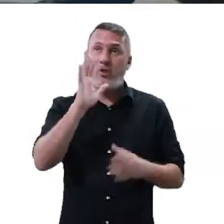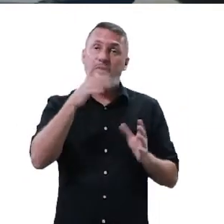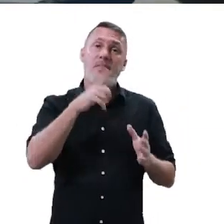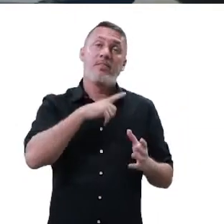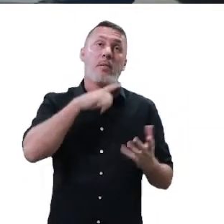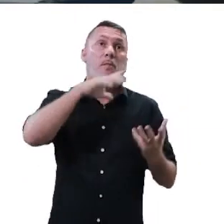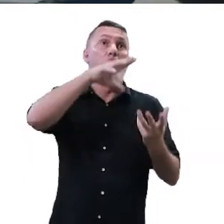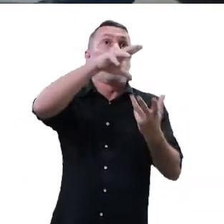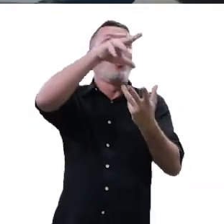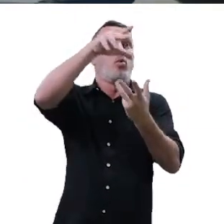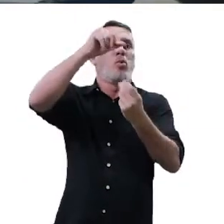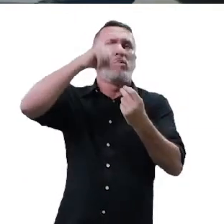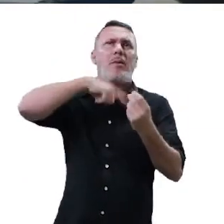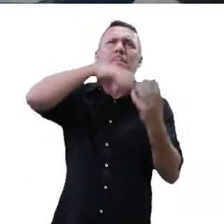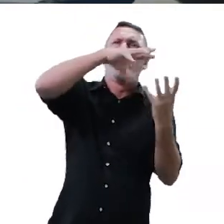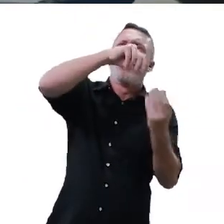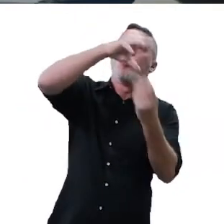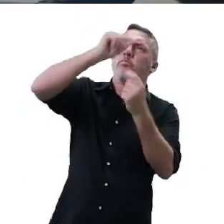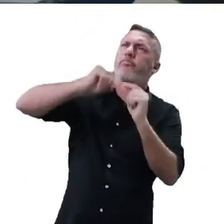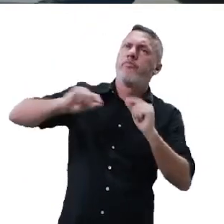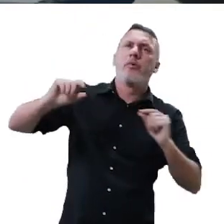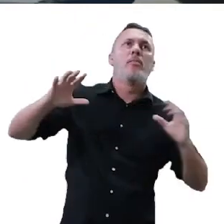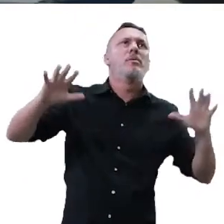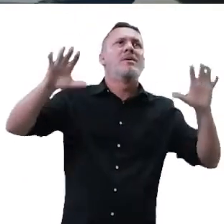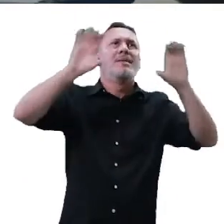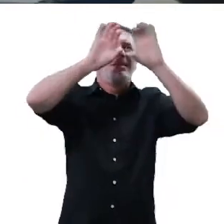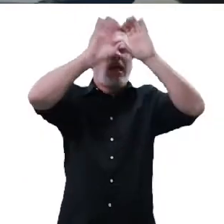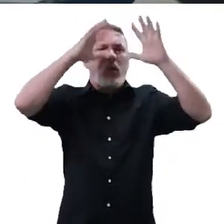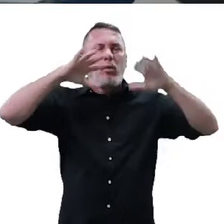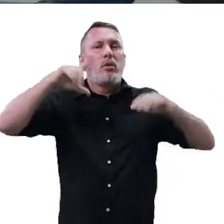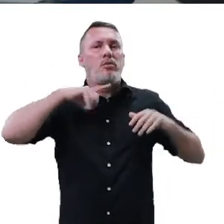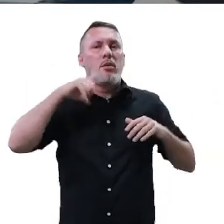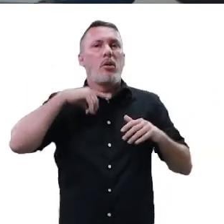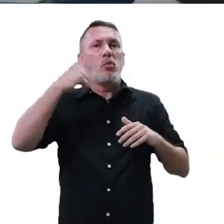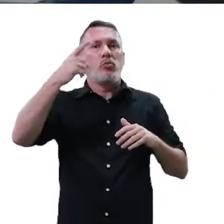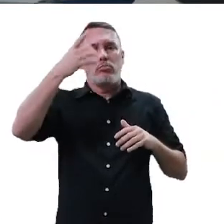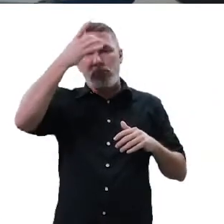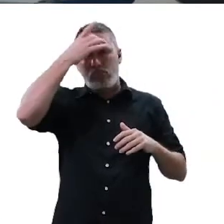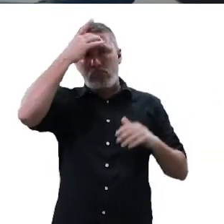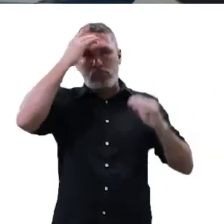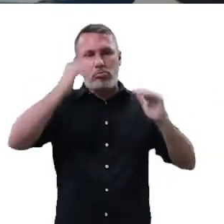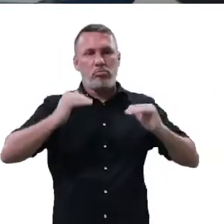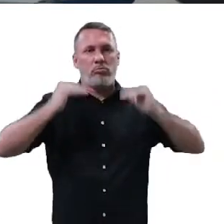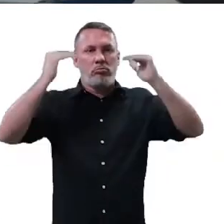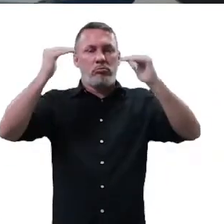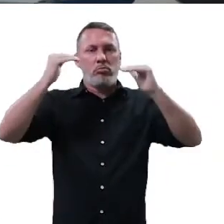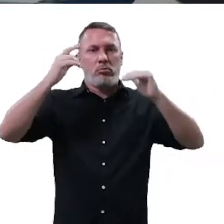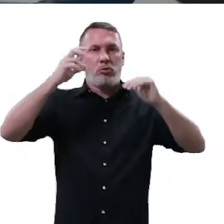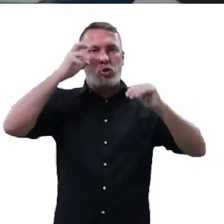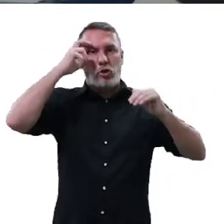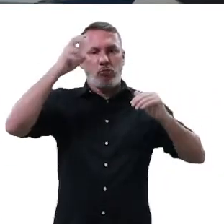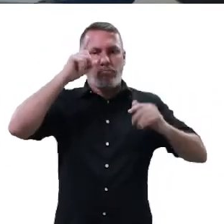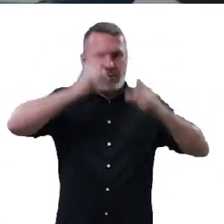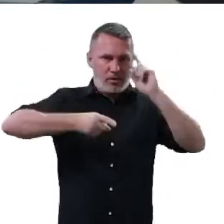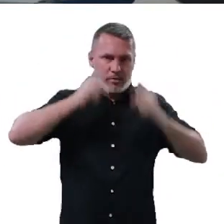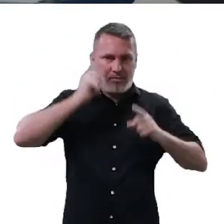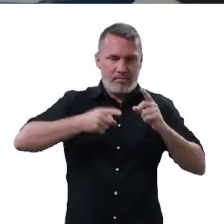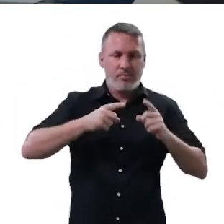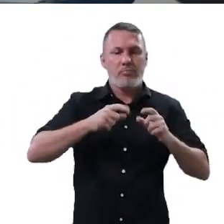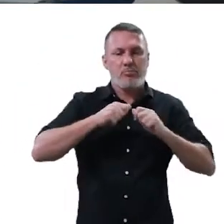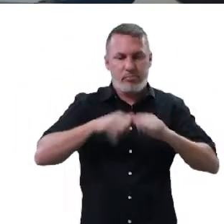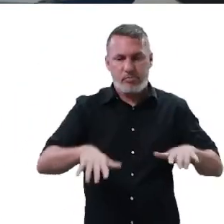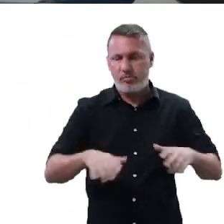inteligente no universo, no cosmos, que ele chama de nous, e esse nous teria organizado as sementes